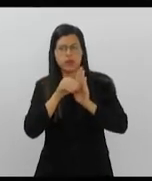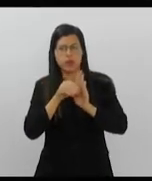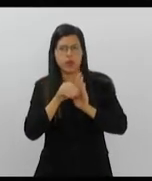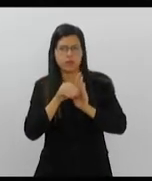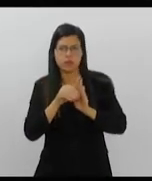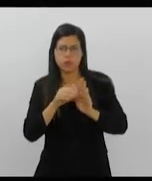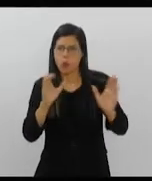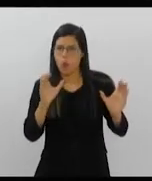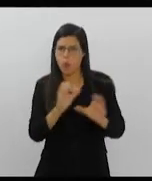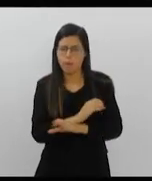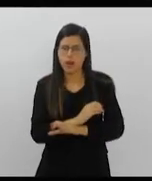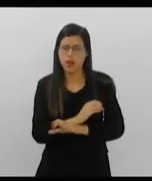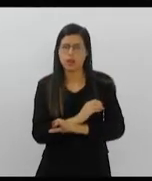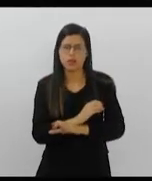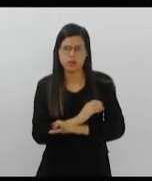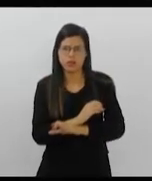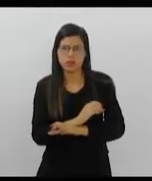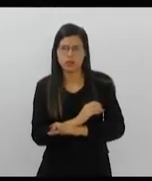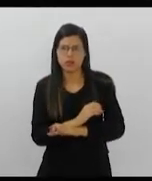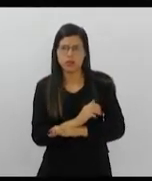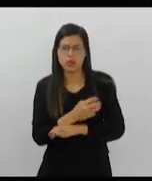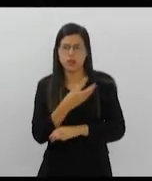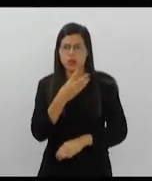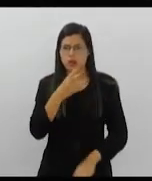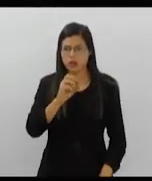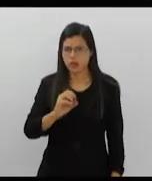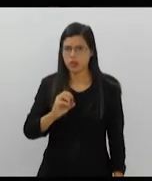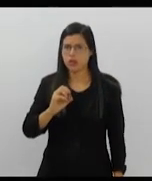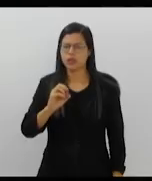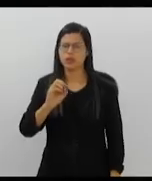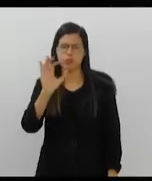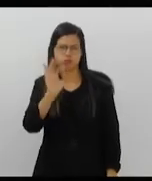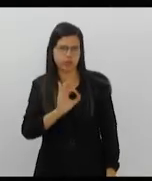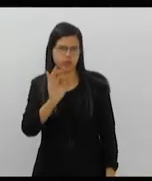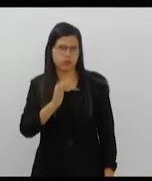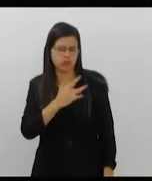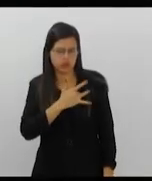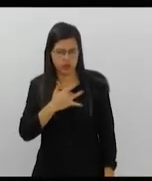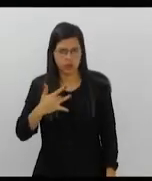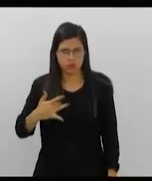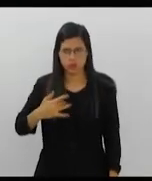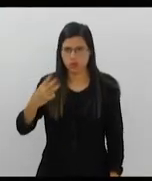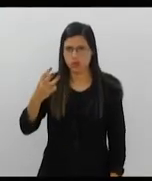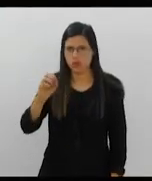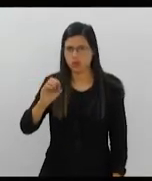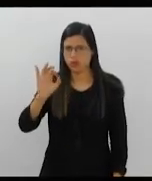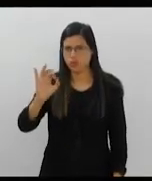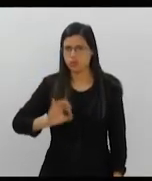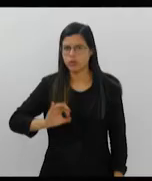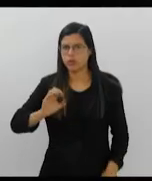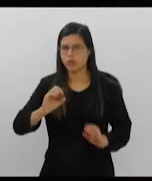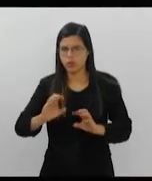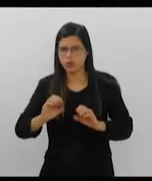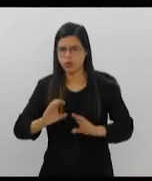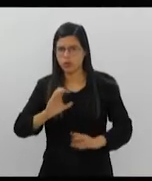total, sendo 30 para a saúde e 30 para a educação, de